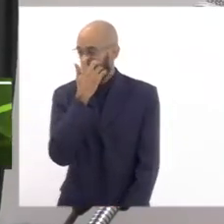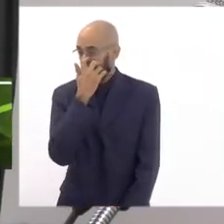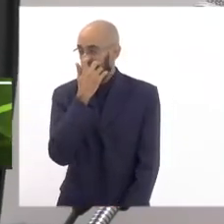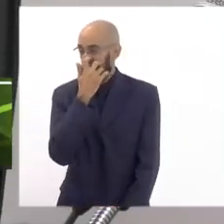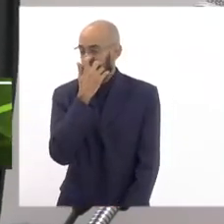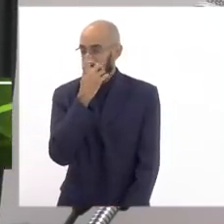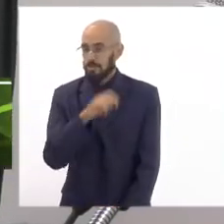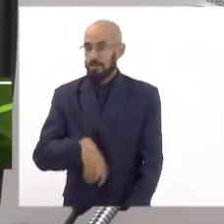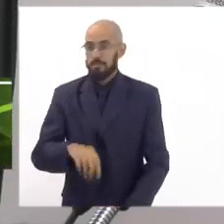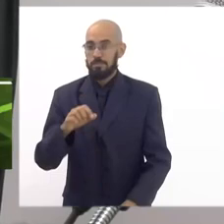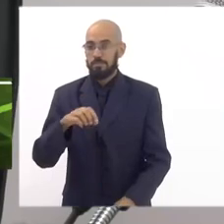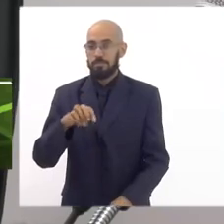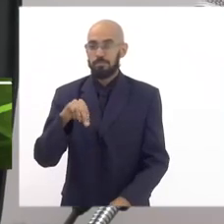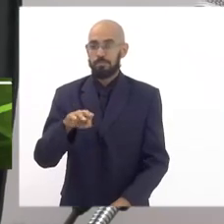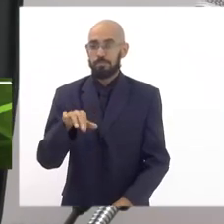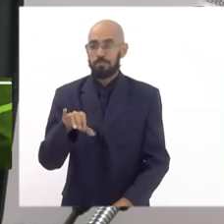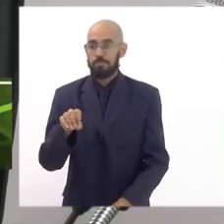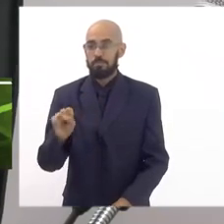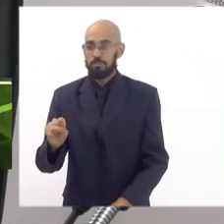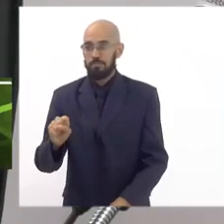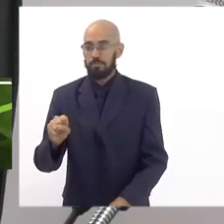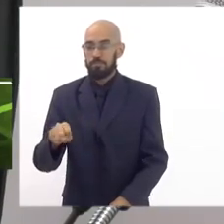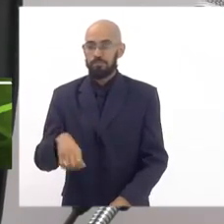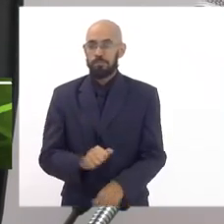Projeto Marcos Miller, relator. Projeto de lei